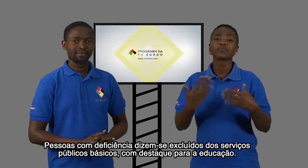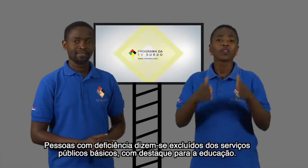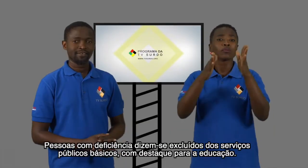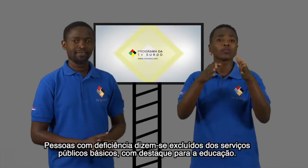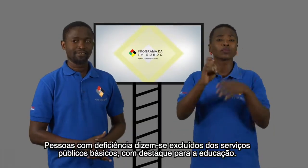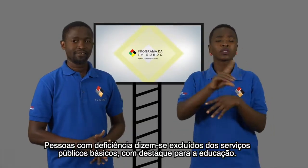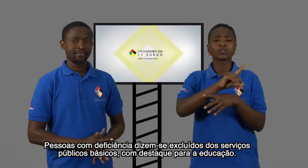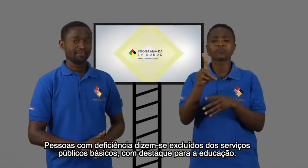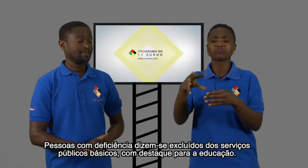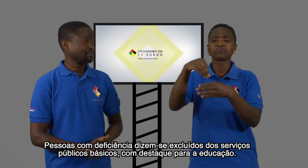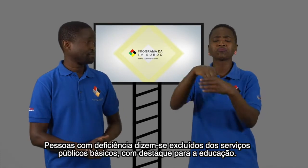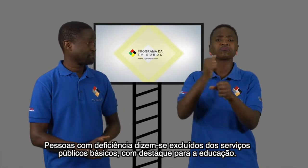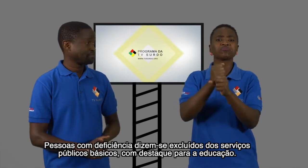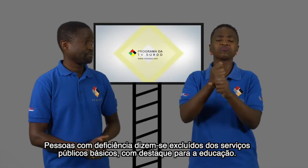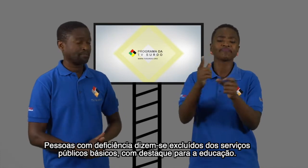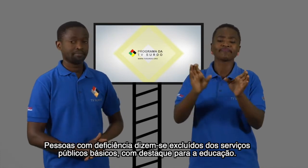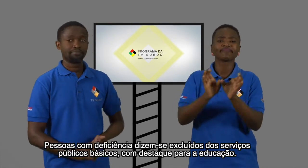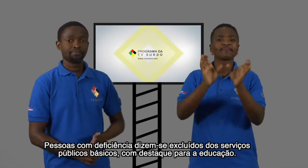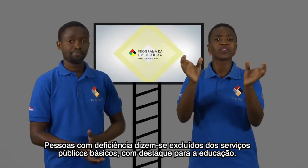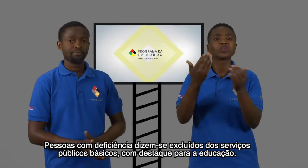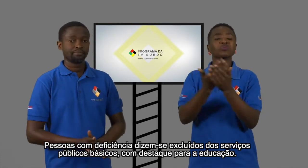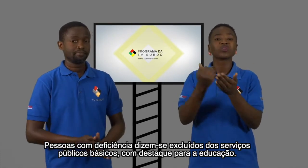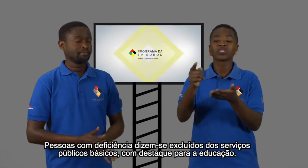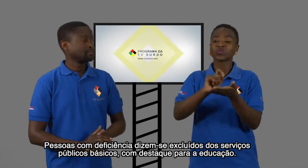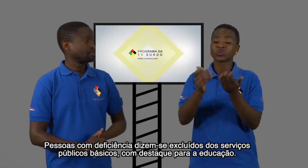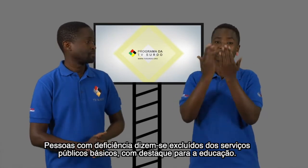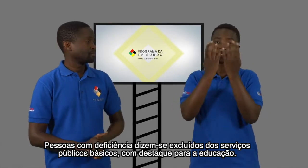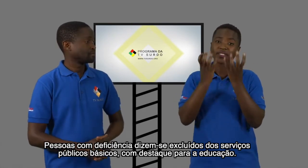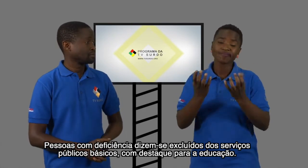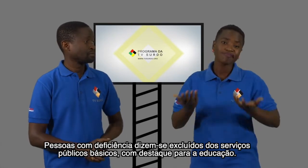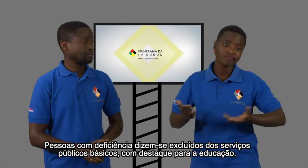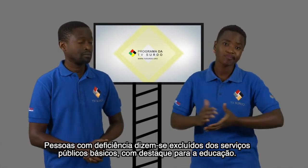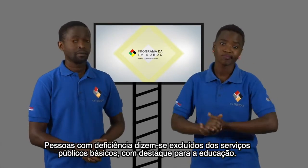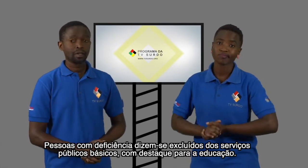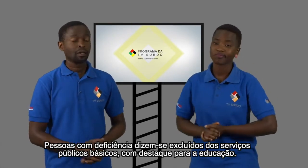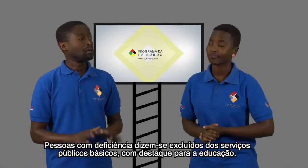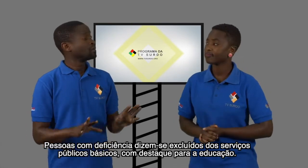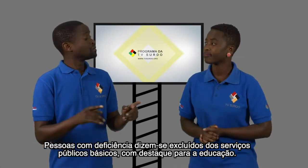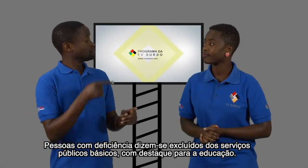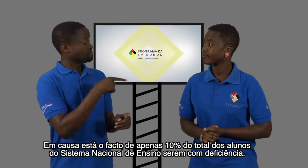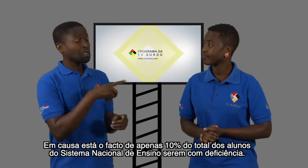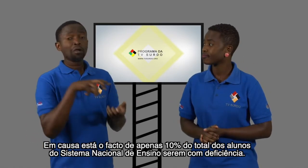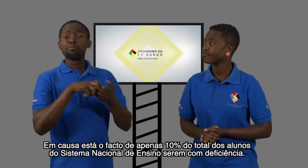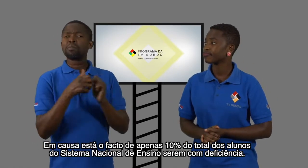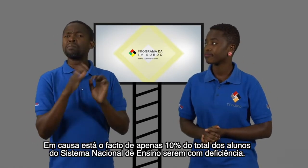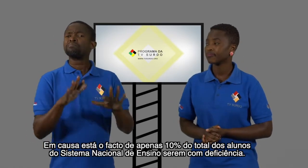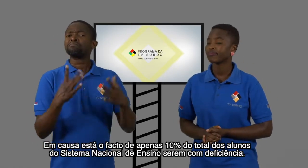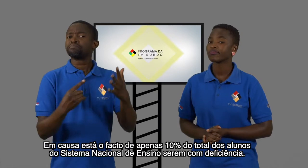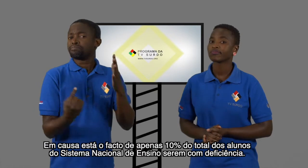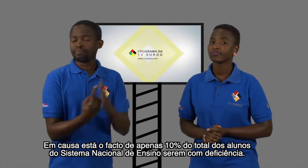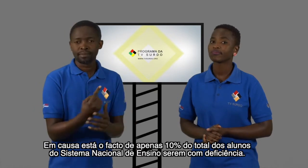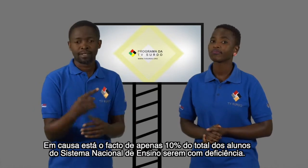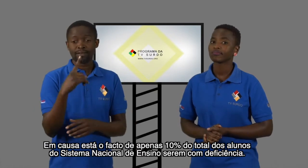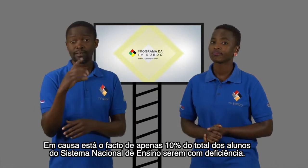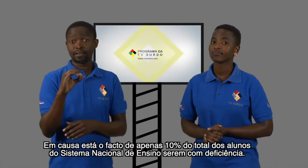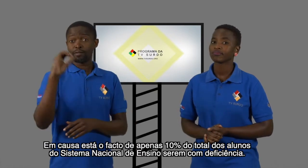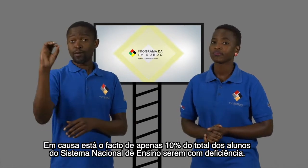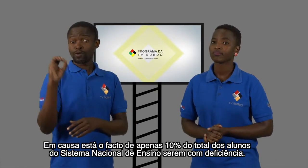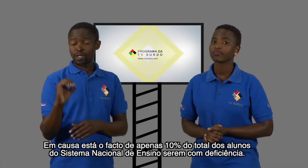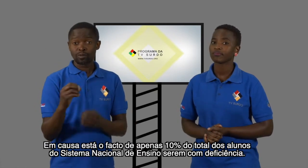Pessoas com deficiência dizem-se excluídas dos serviços públicos básicos com destaque para a educação. Em causa está o fato de